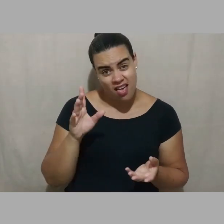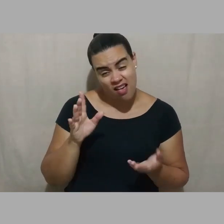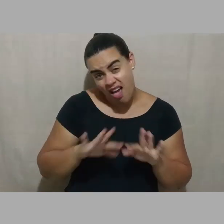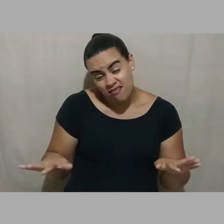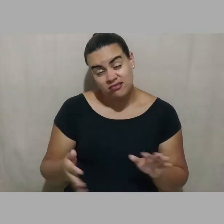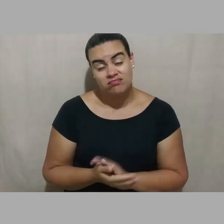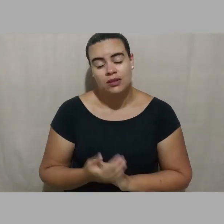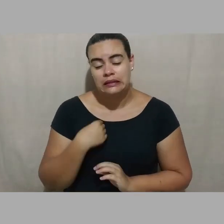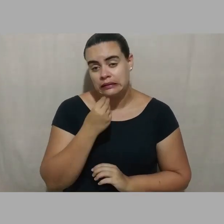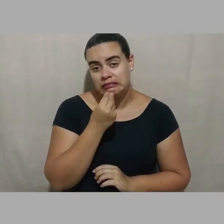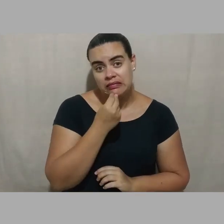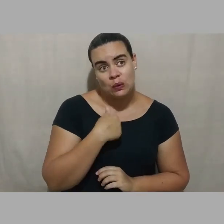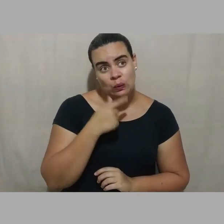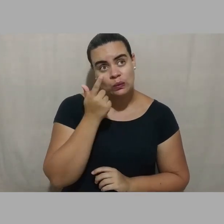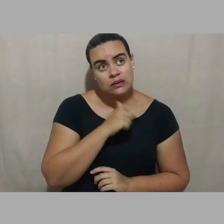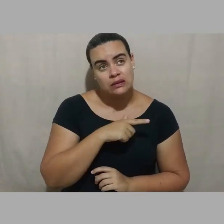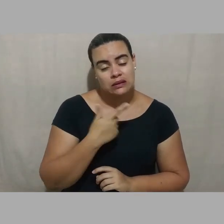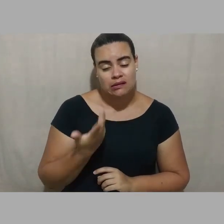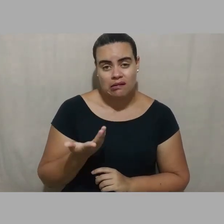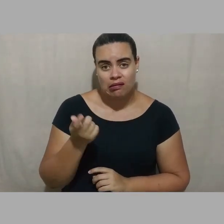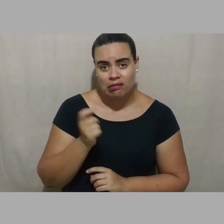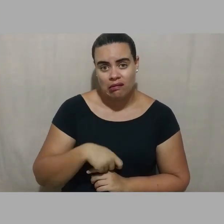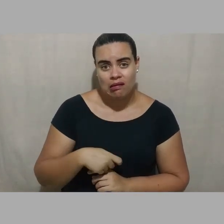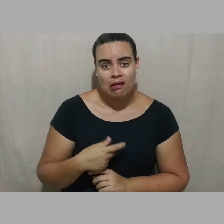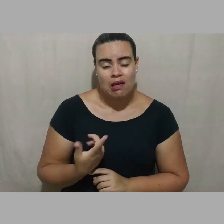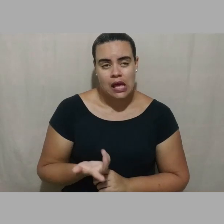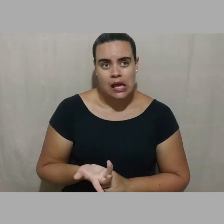Atualmente é isso. Eu espero que eu consiga,